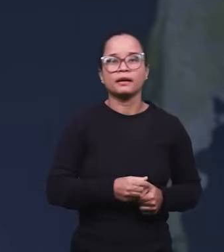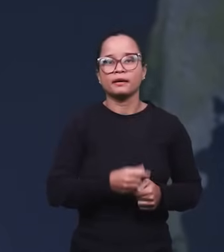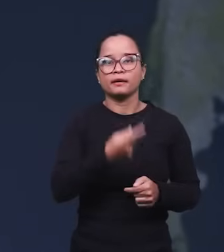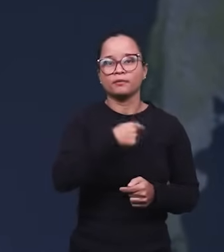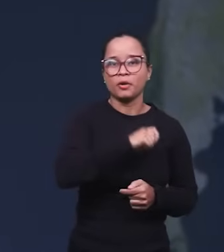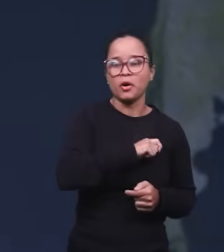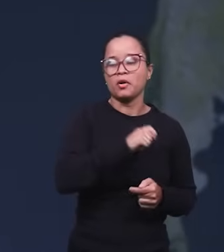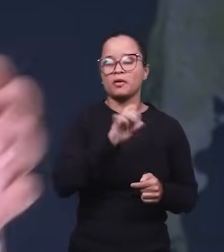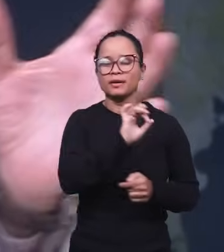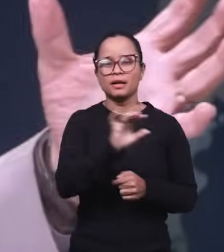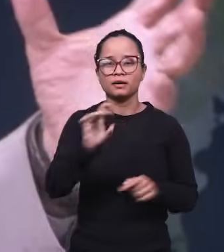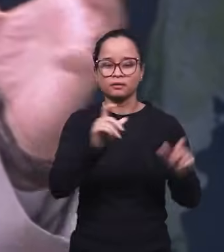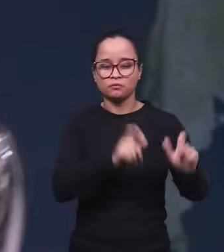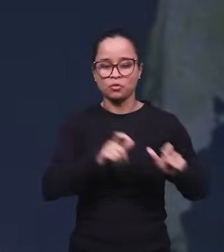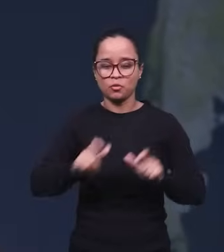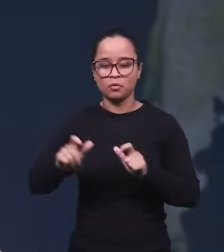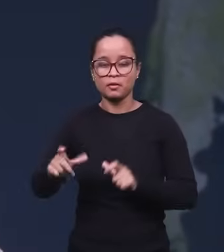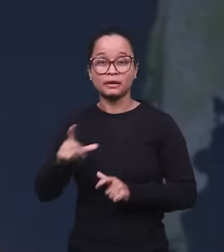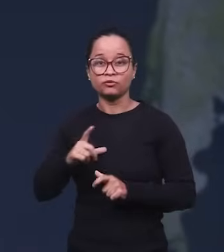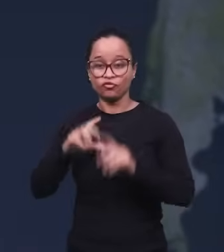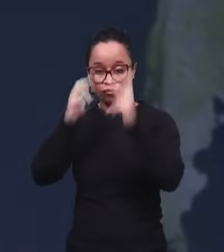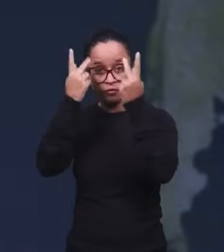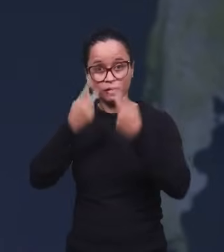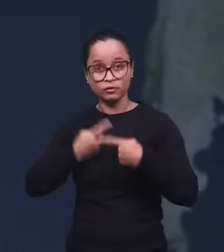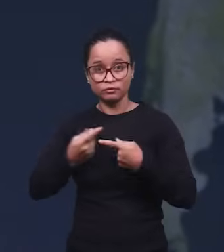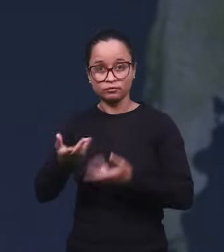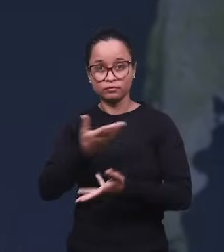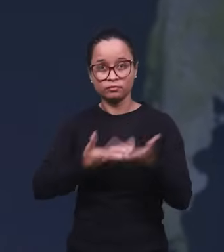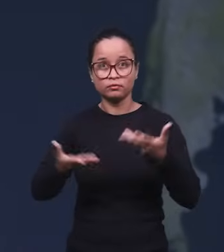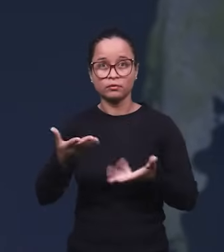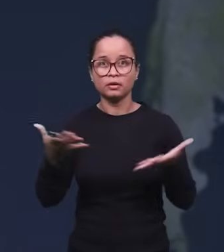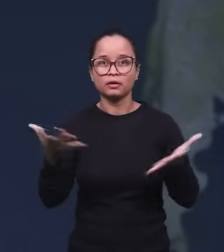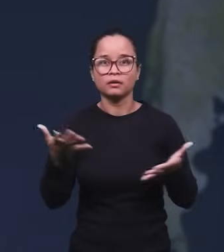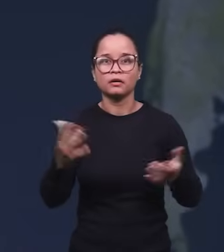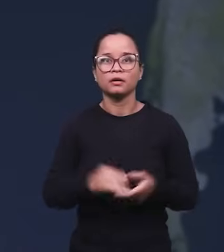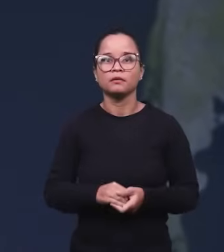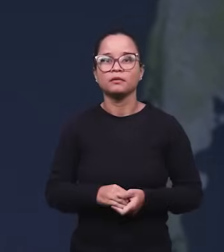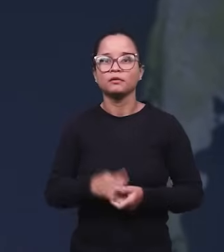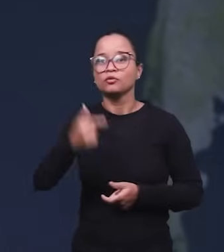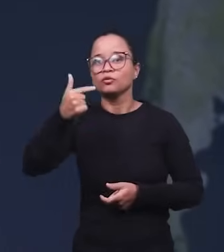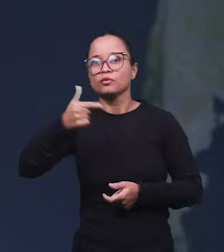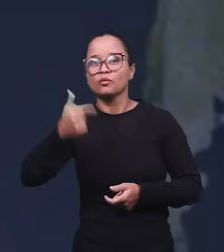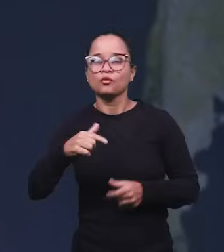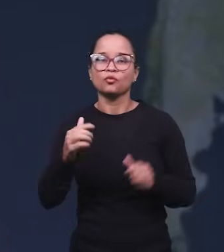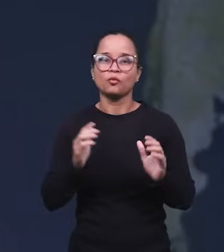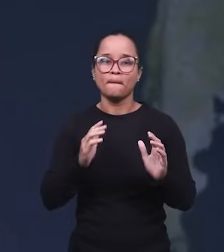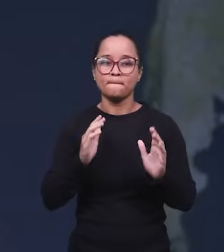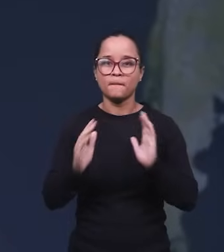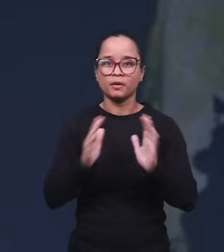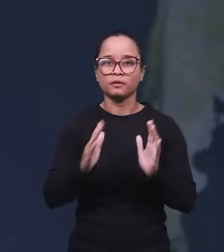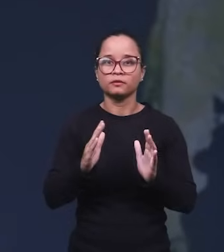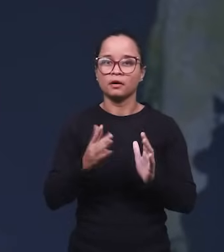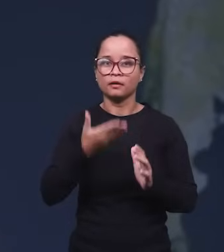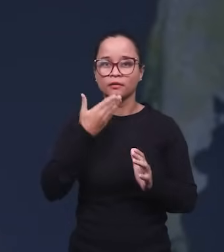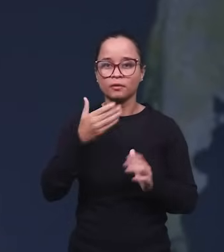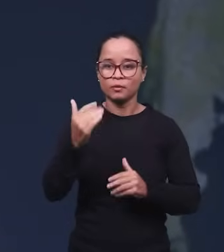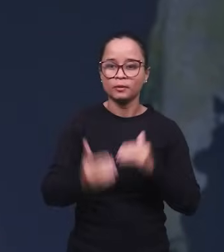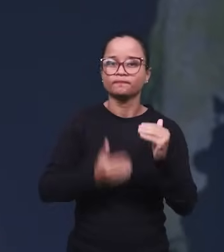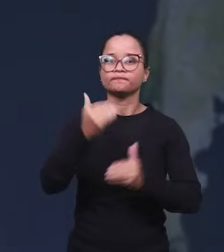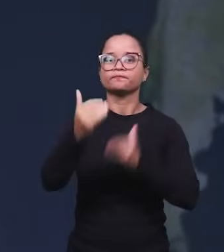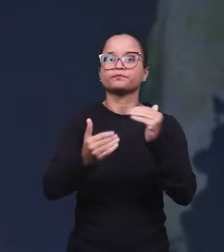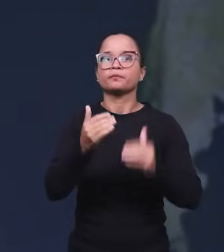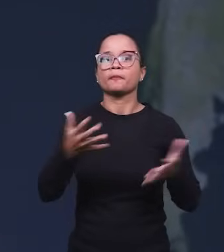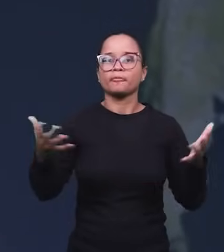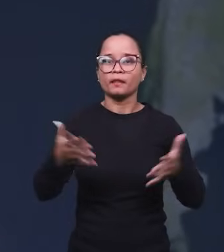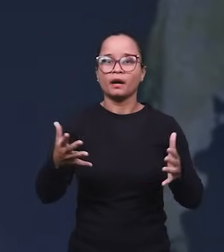cada canal. Então nós tínhamos o elemento humano participando. Agora, num segundo momento, nós já